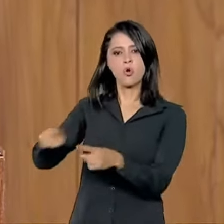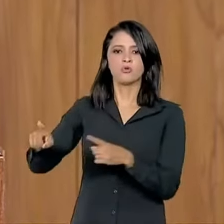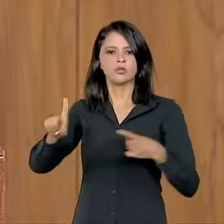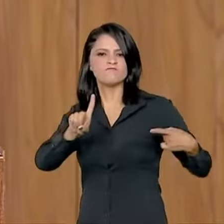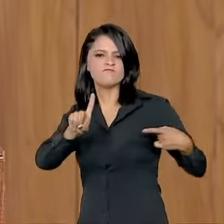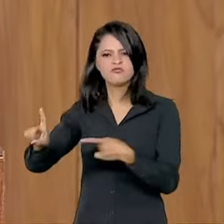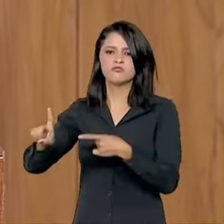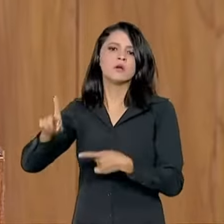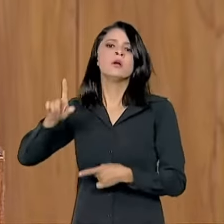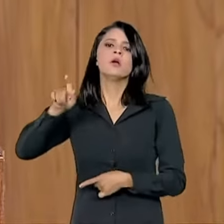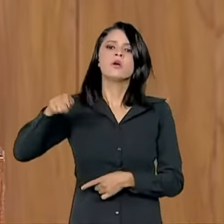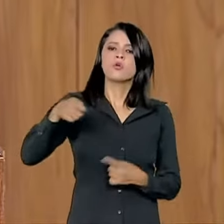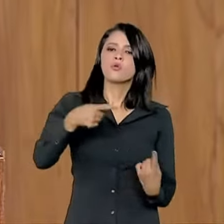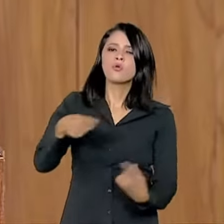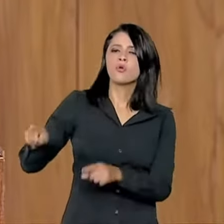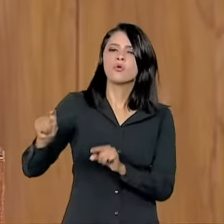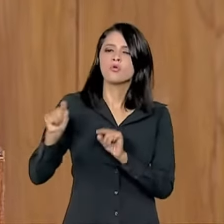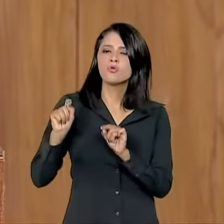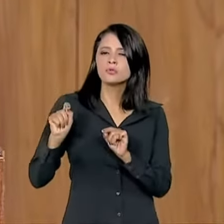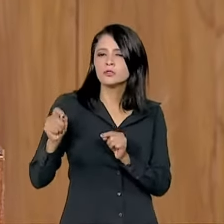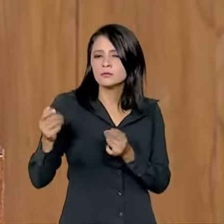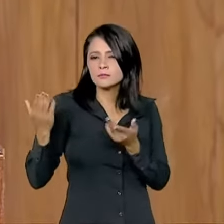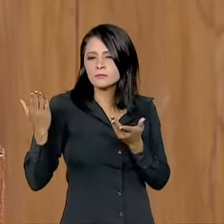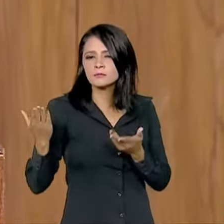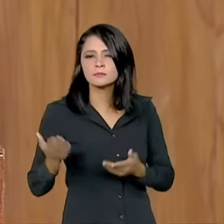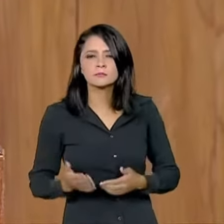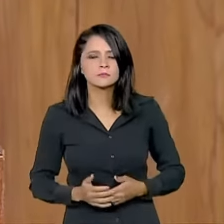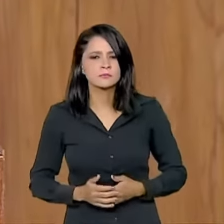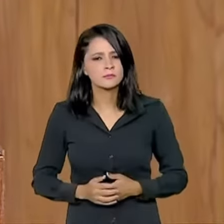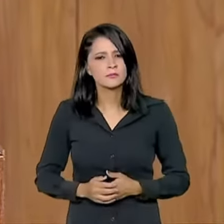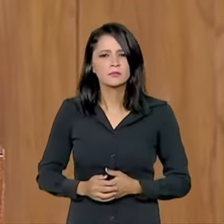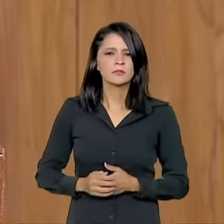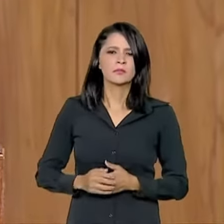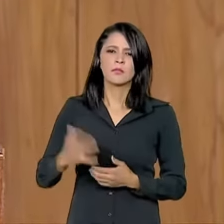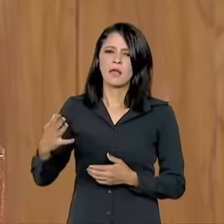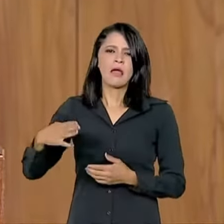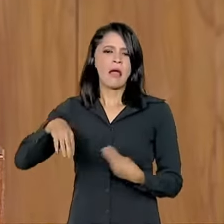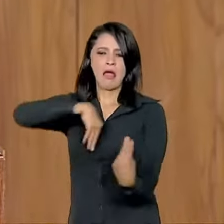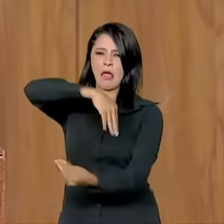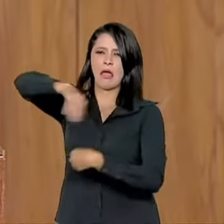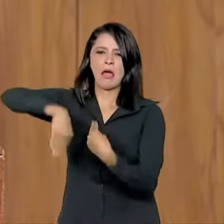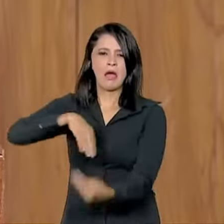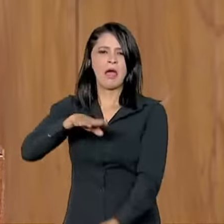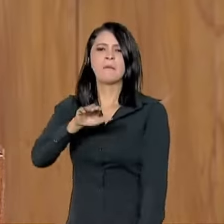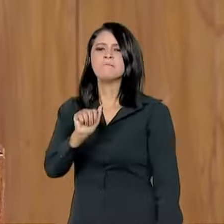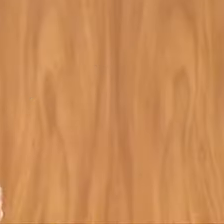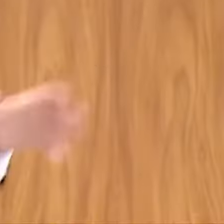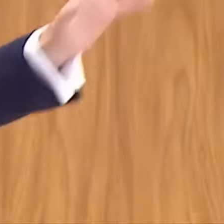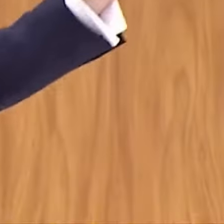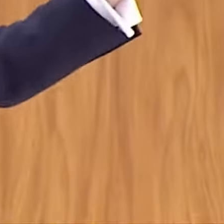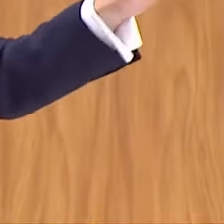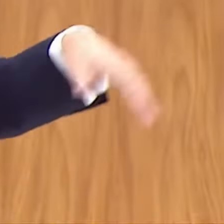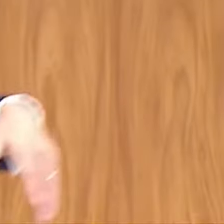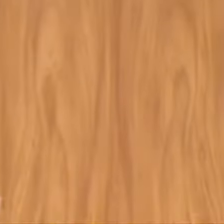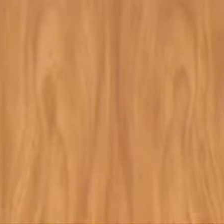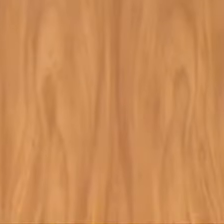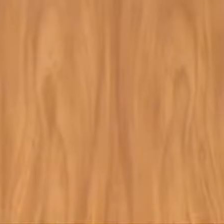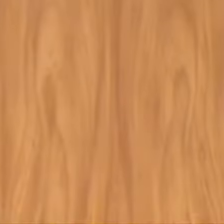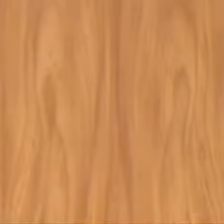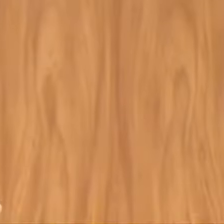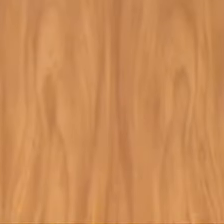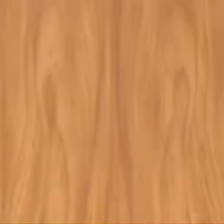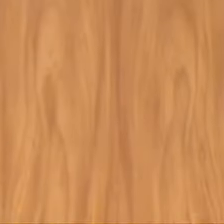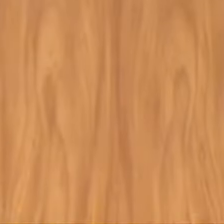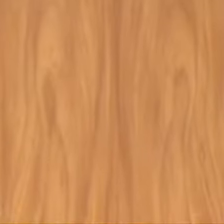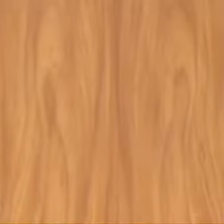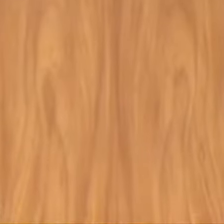extrema-direita, contra a barbárie. É isso que a gente tem agora que fazer. A primeira questão, eu subscrevo a tudo que